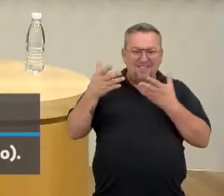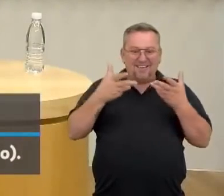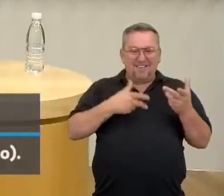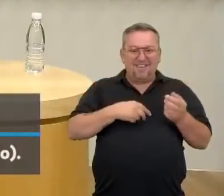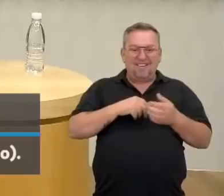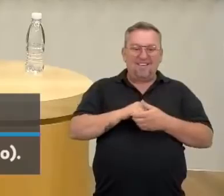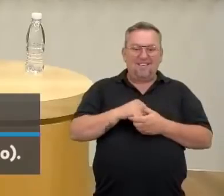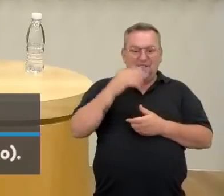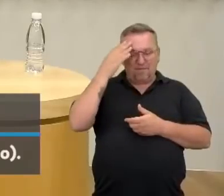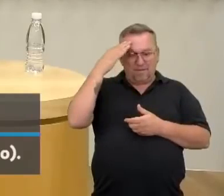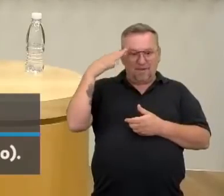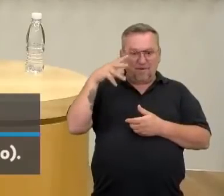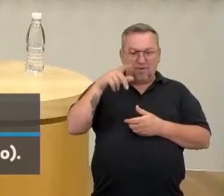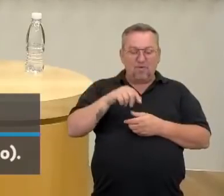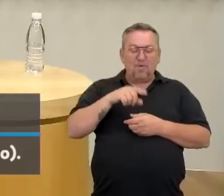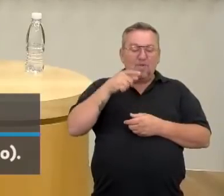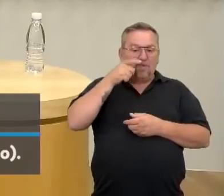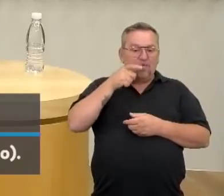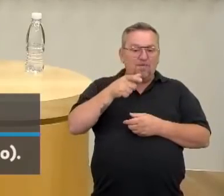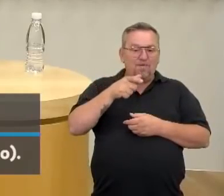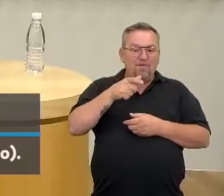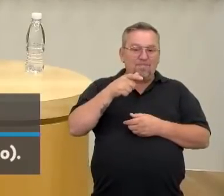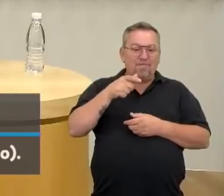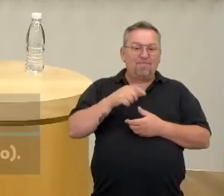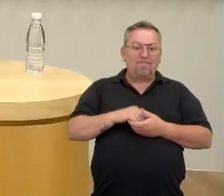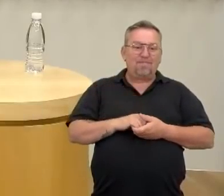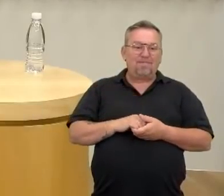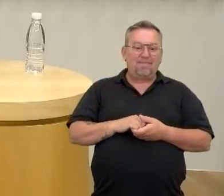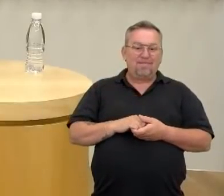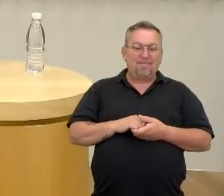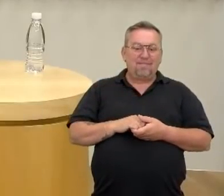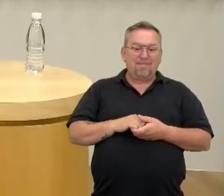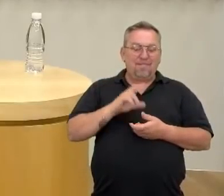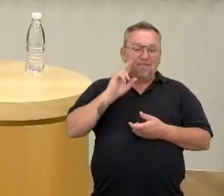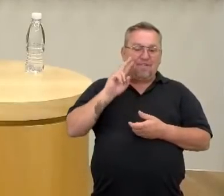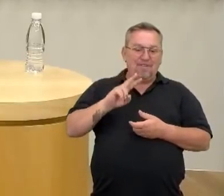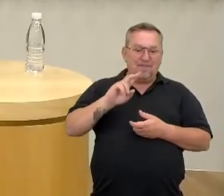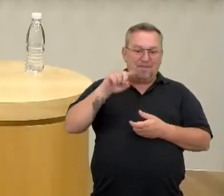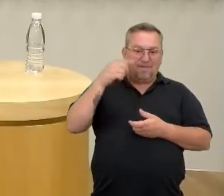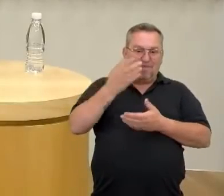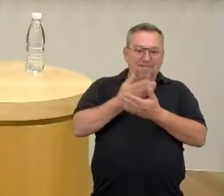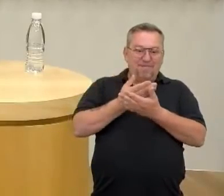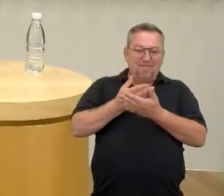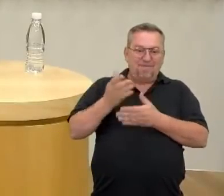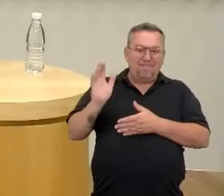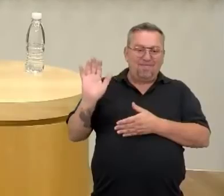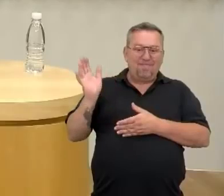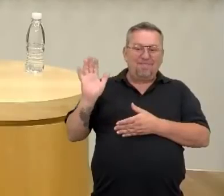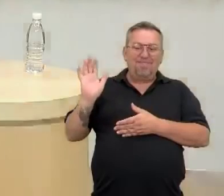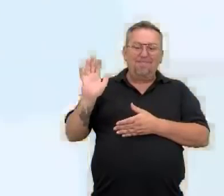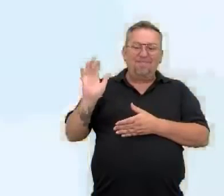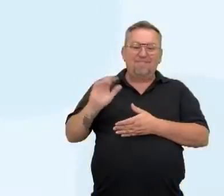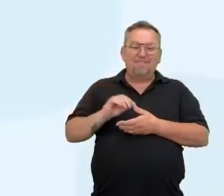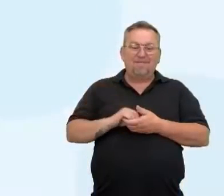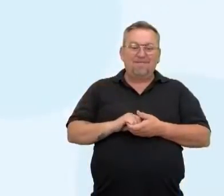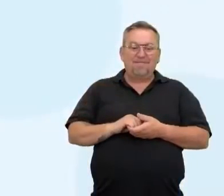professora Silene. Obrigada a todos que estiveram em casa acompanhando com a gente. A gente se vê nas próximas aulas, hein? Tchau, tchau. Tchau, tchau.